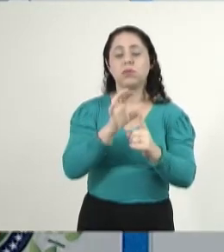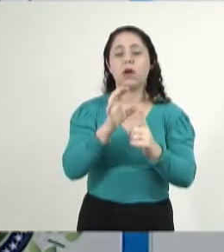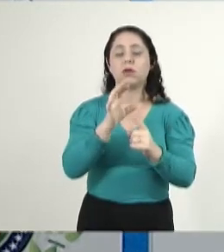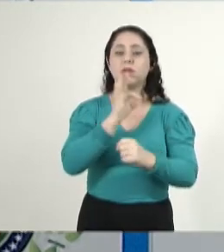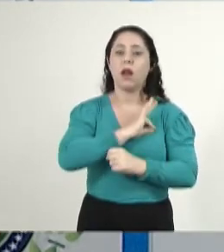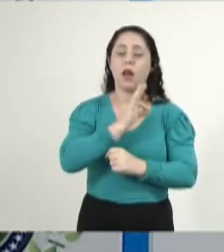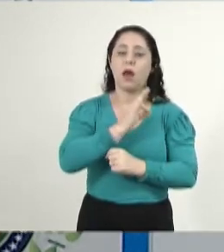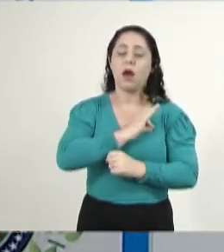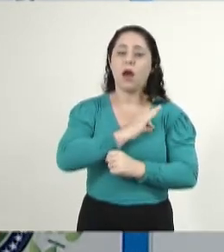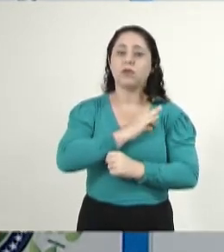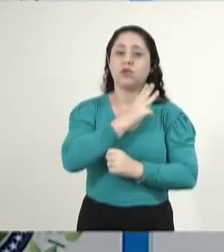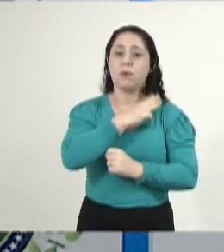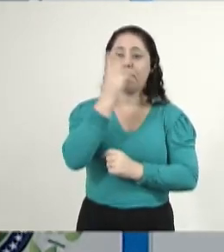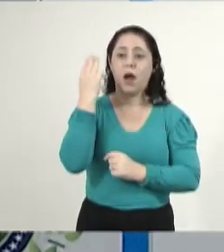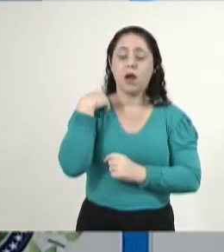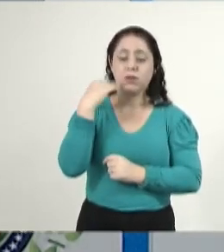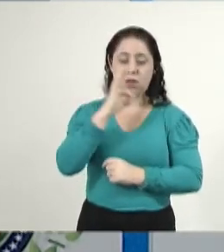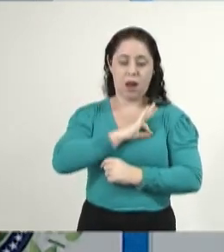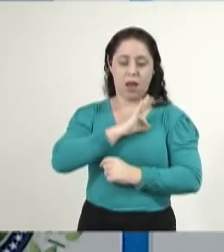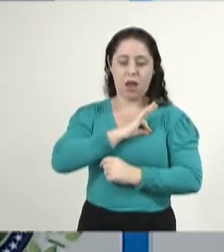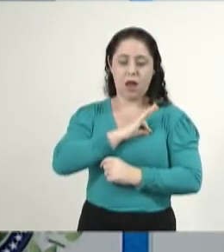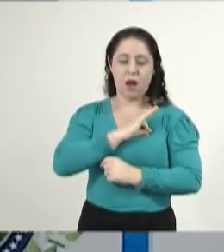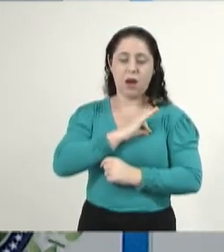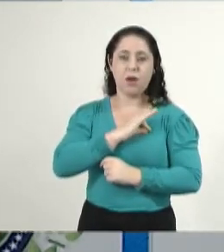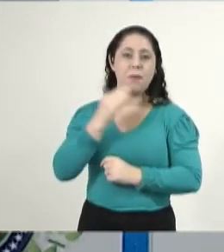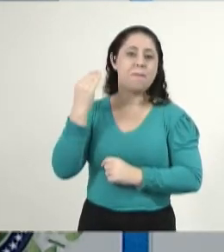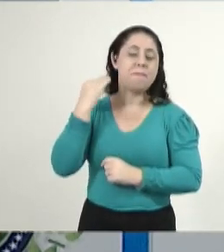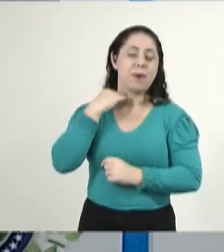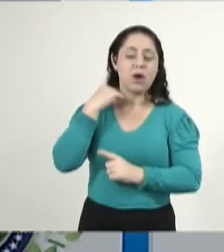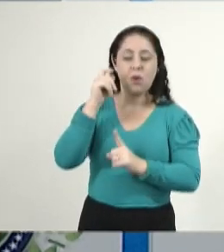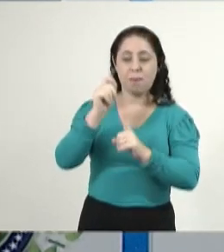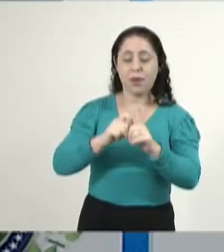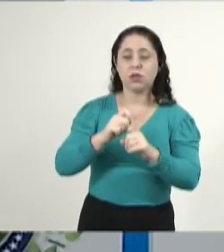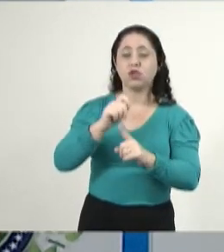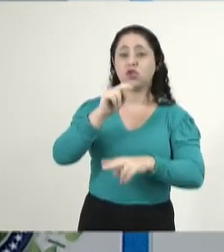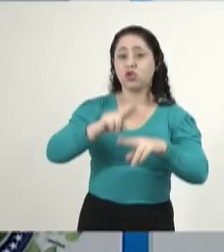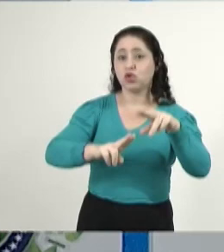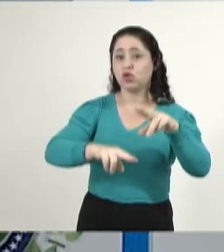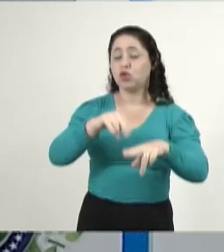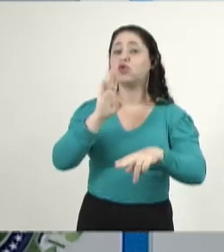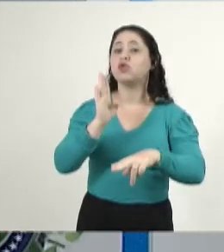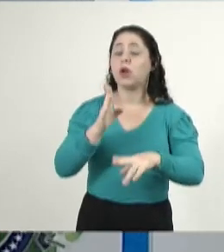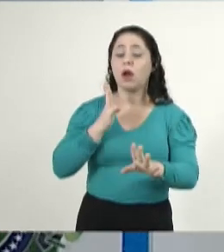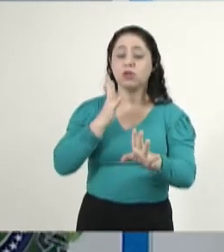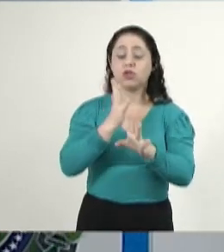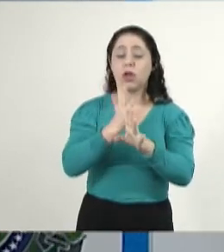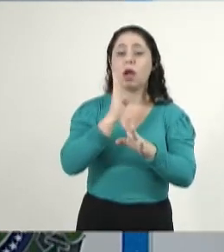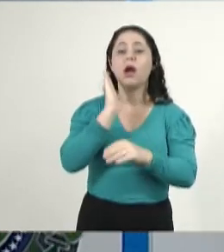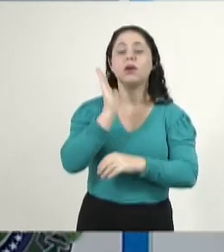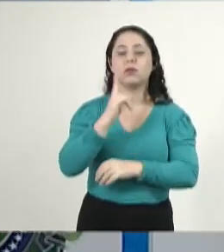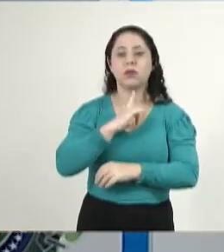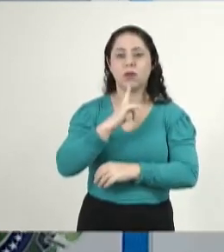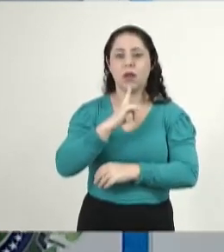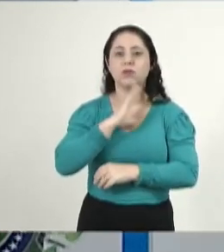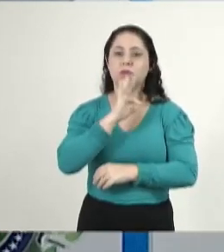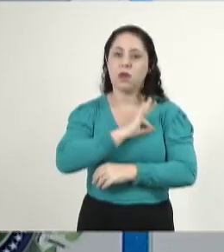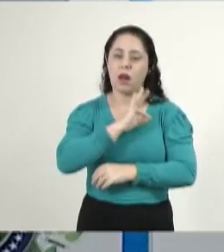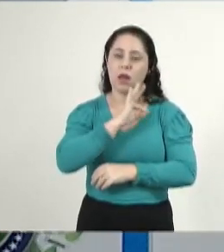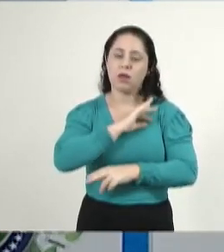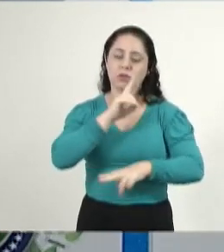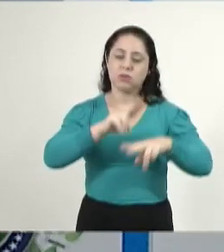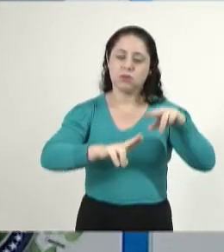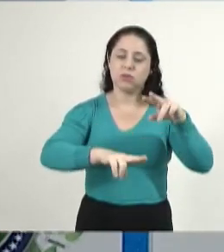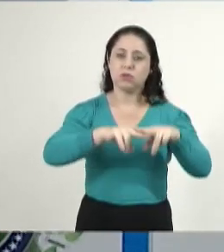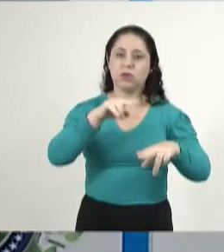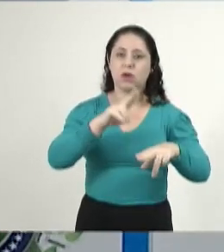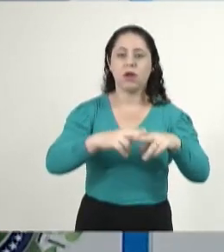folha de maio, que na prática os servidores recebem na conta bancária no mês de junho, ou seja, a previsão já para que esse índice seja aplicado nos salários dos